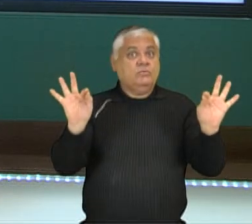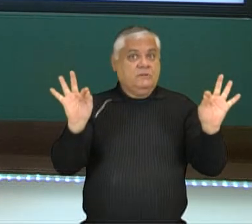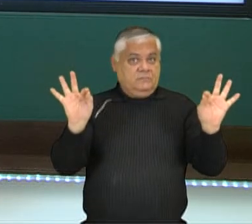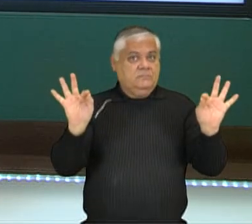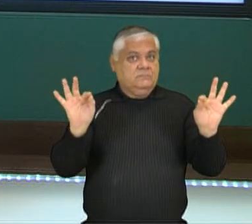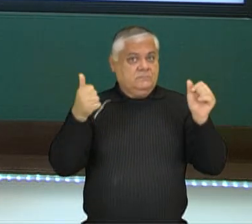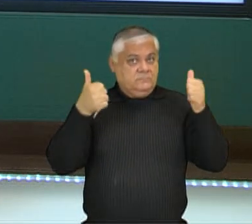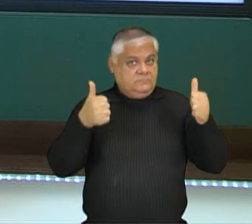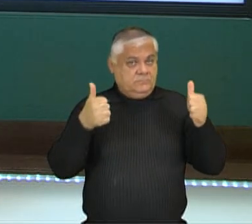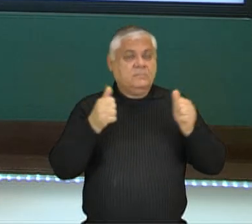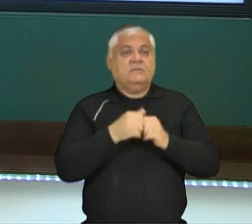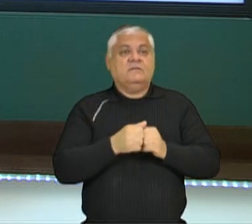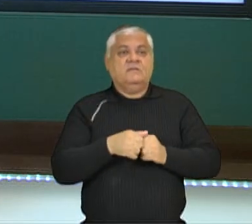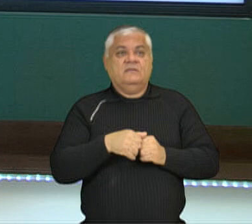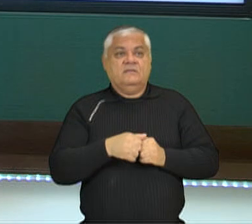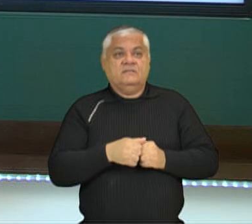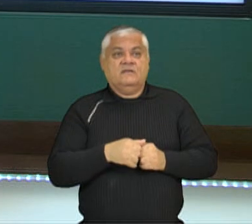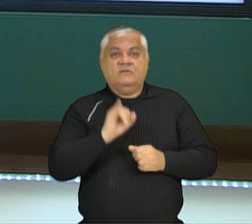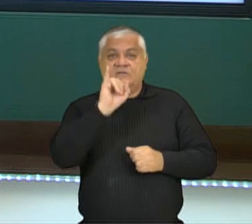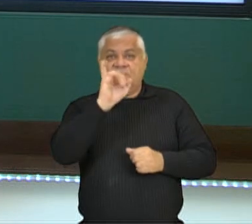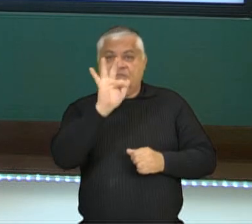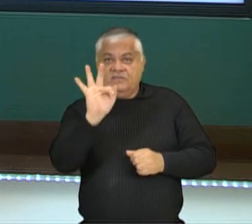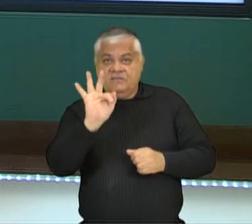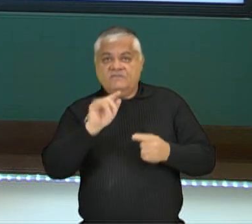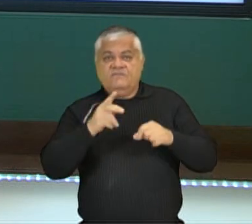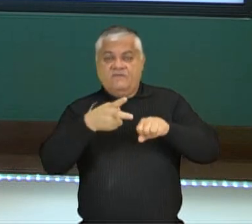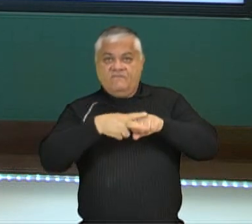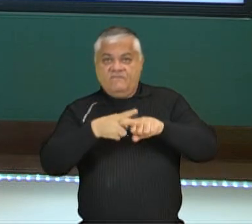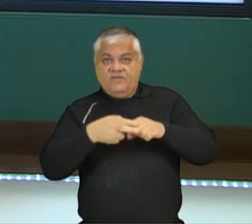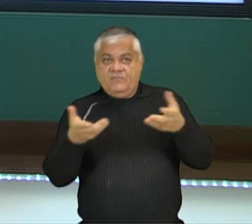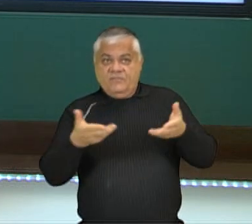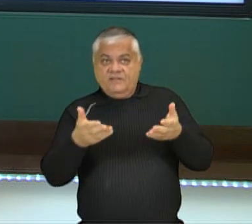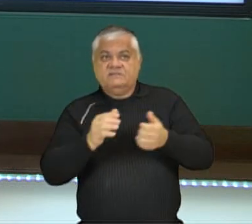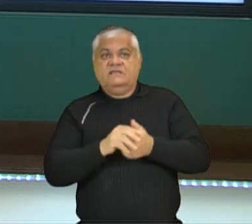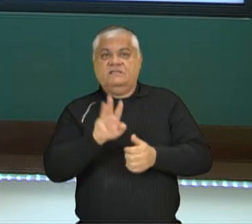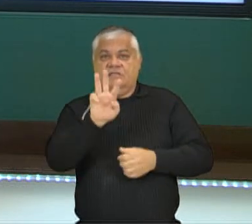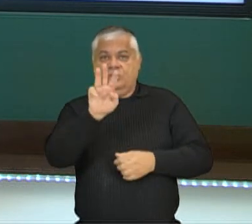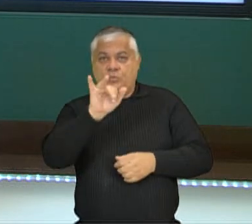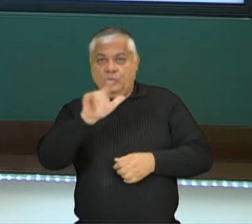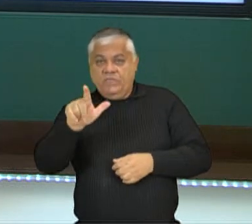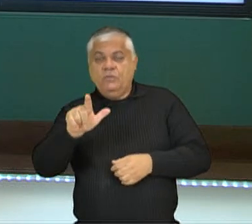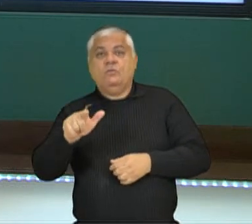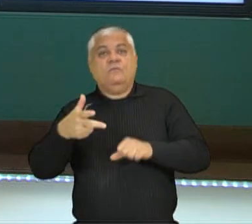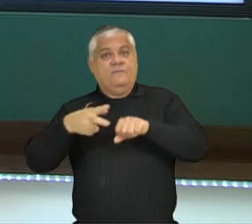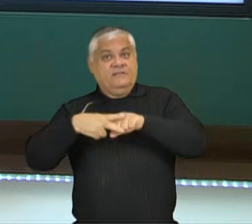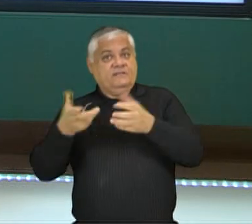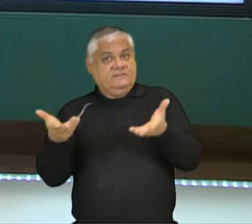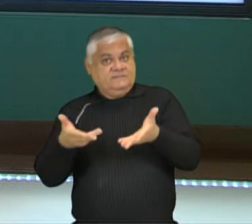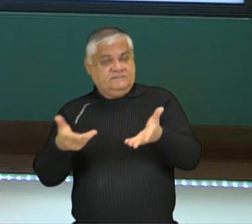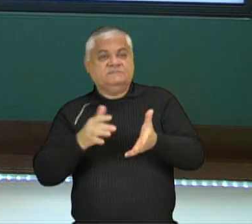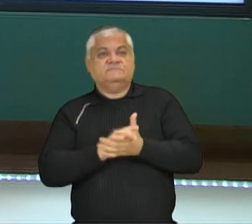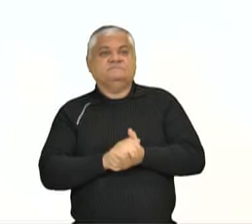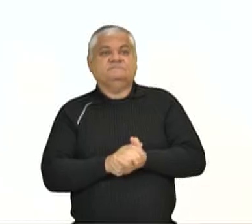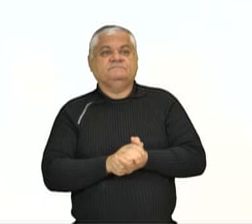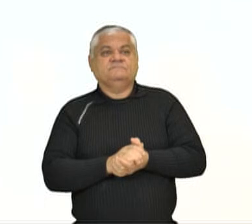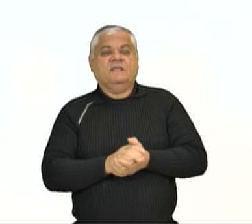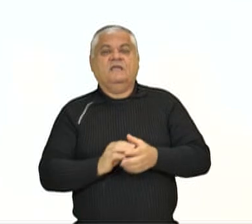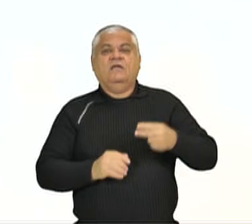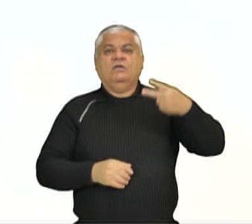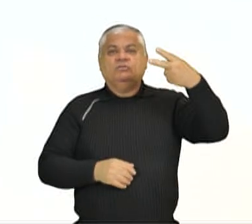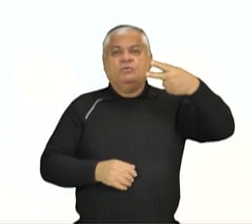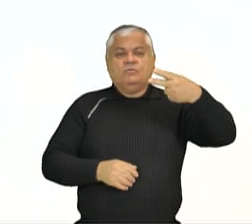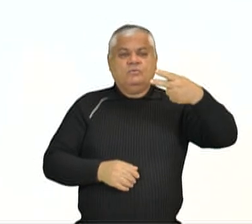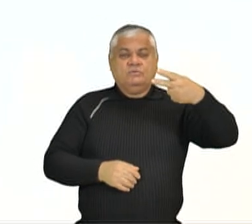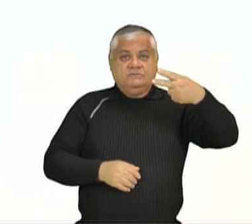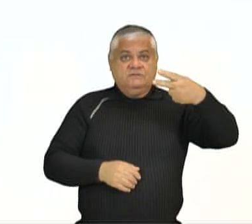hein? If, verbo no presente, will, ó, vai pensando aí. A 2 e 3 são pessoais,